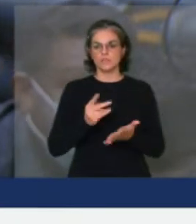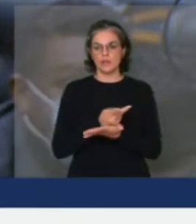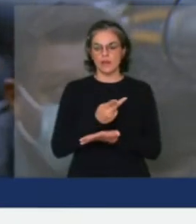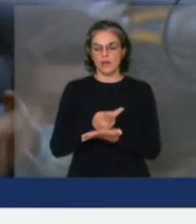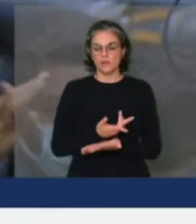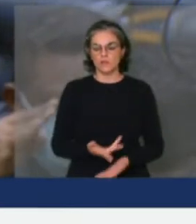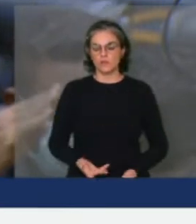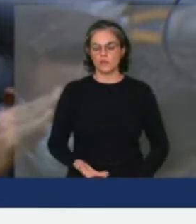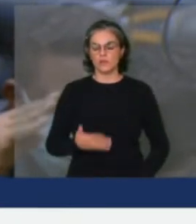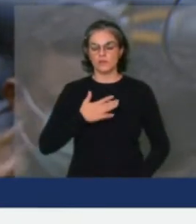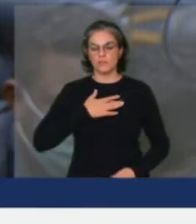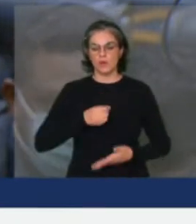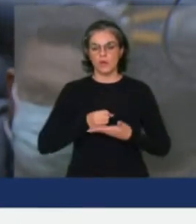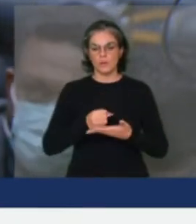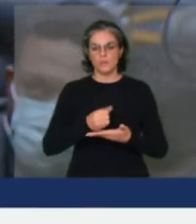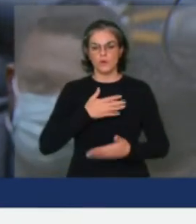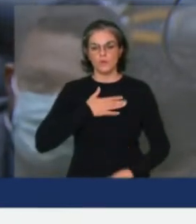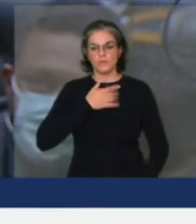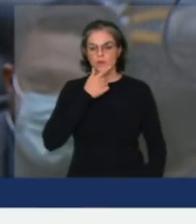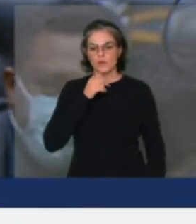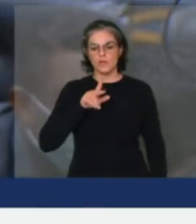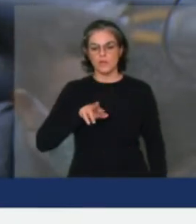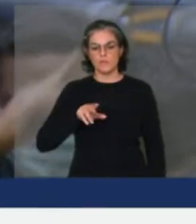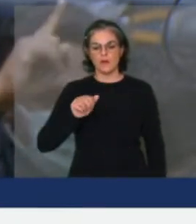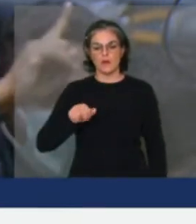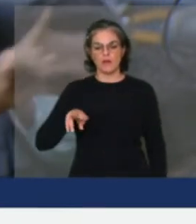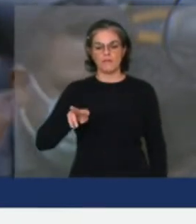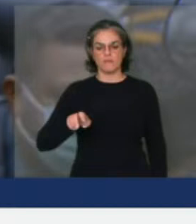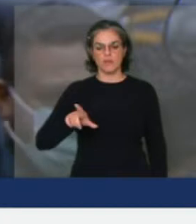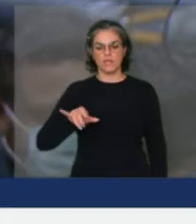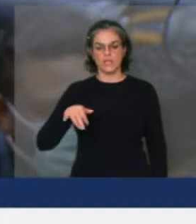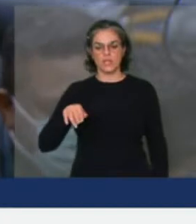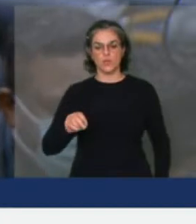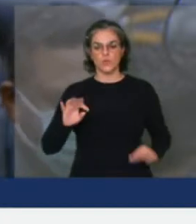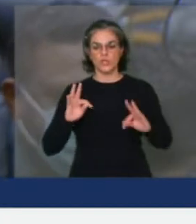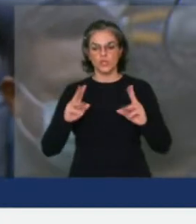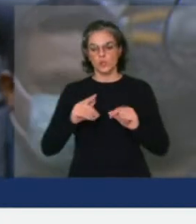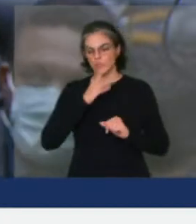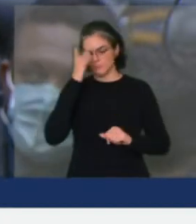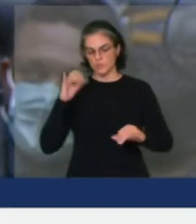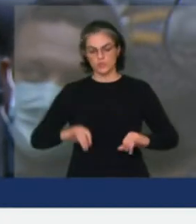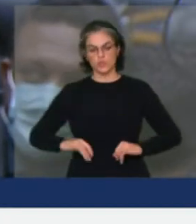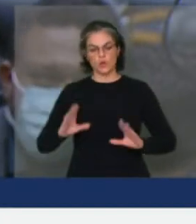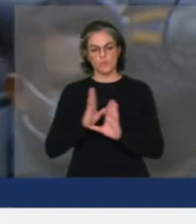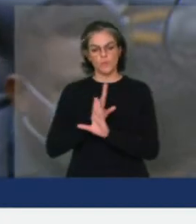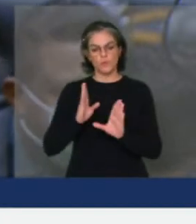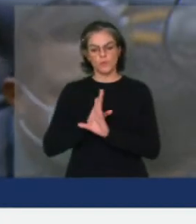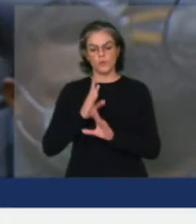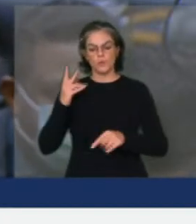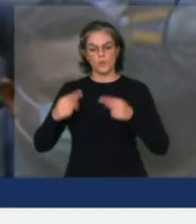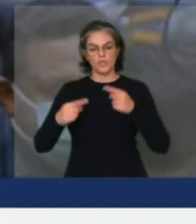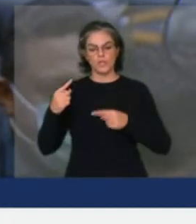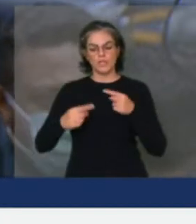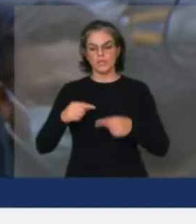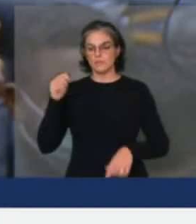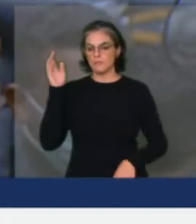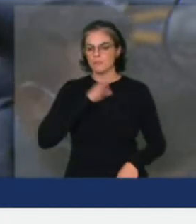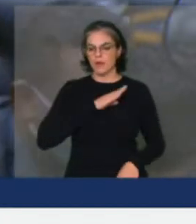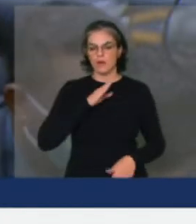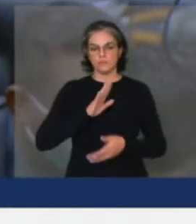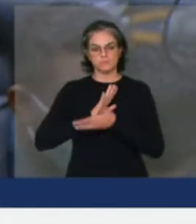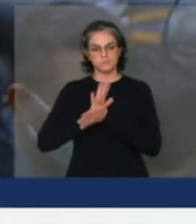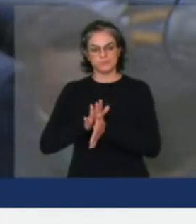minha solidariedade ao meu irmão Avelino e a todos aqueles que são perseguidos por essa política nefasta que persiste no estado.